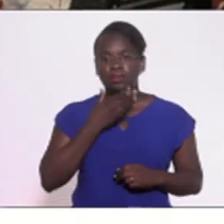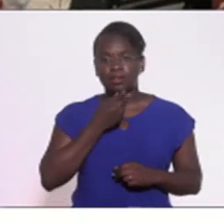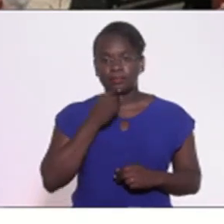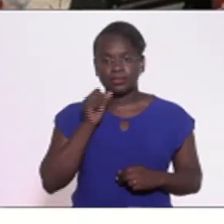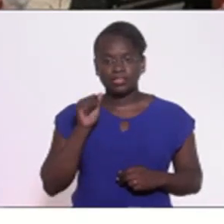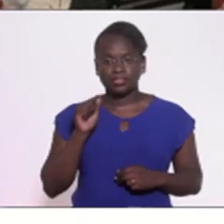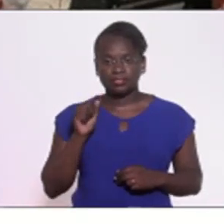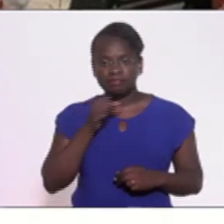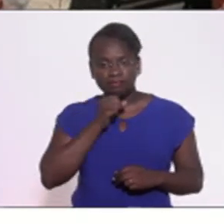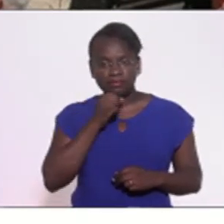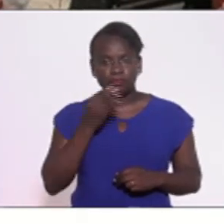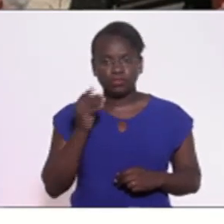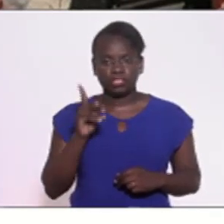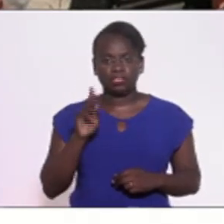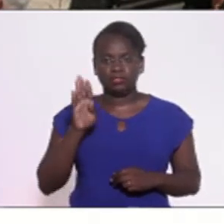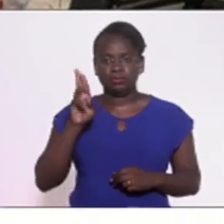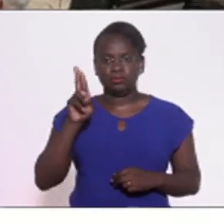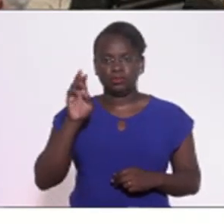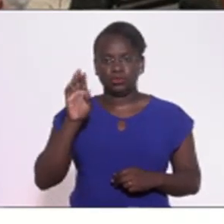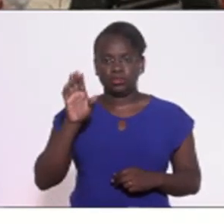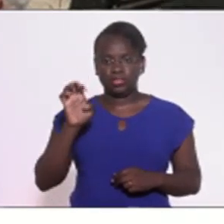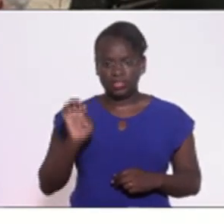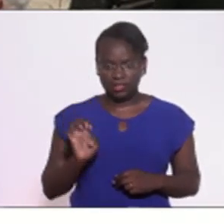senhor, Bruce Gonlewski,